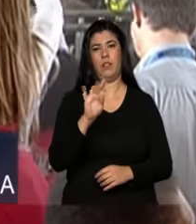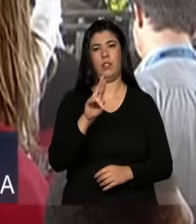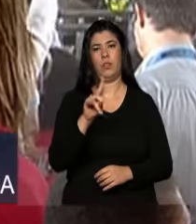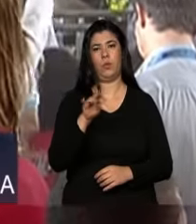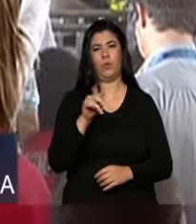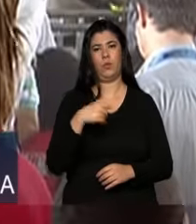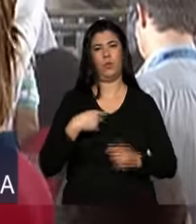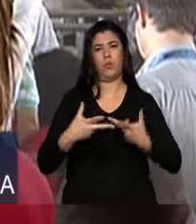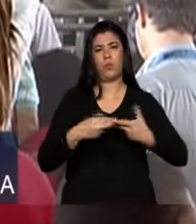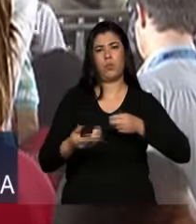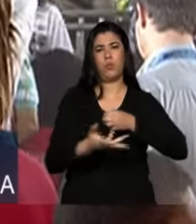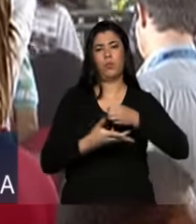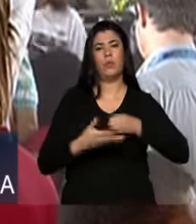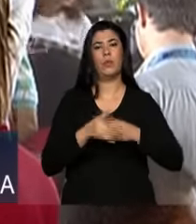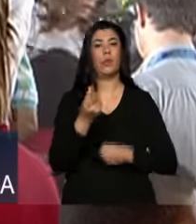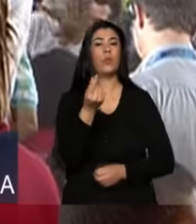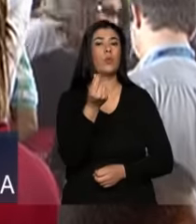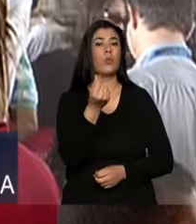custou